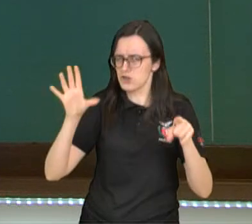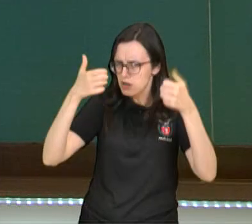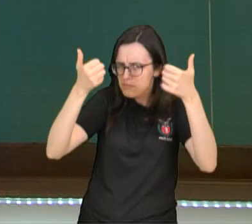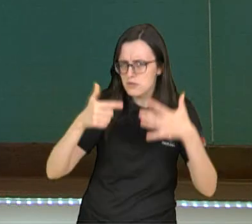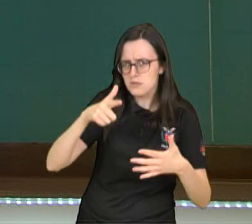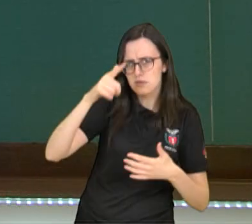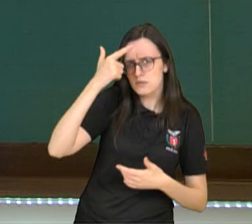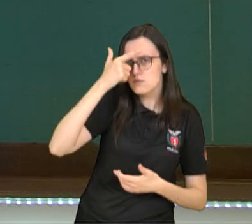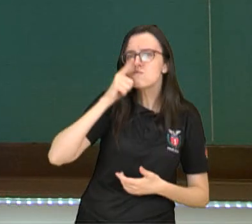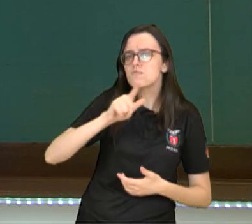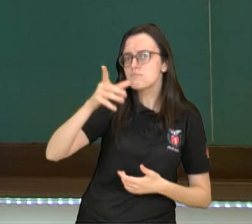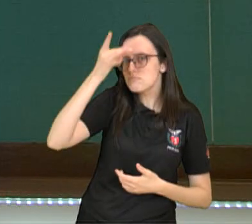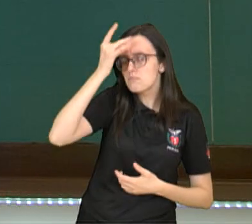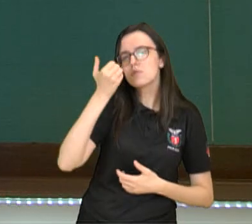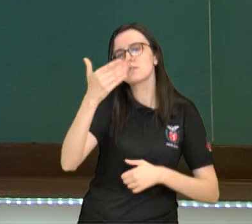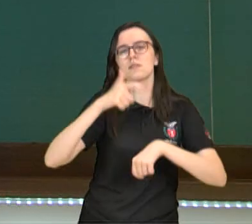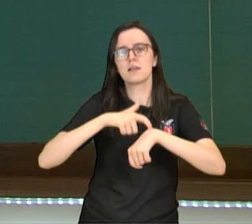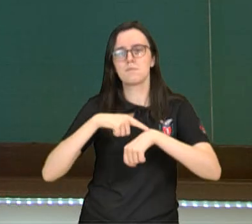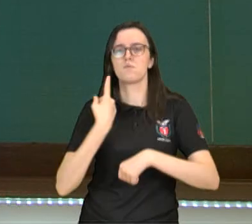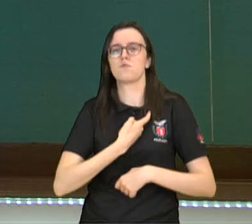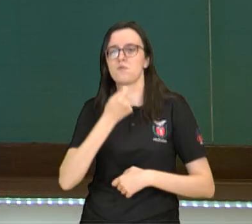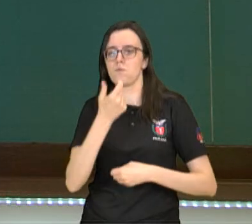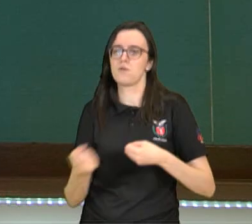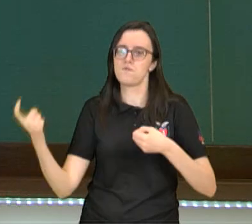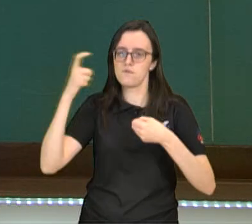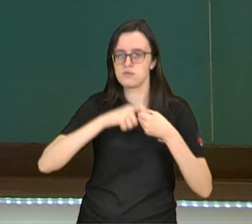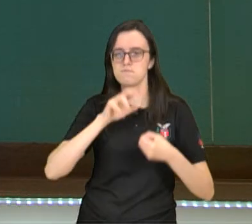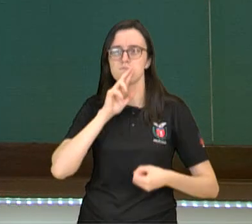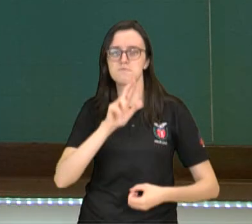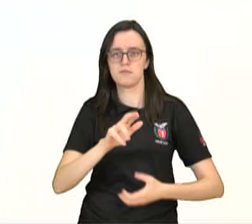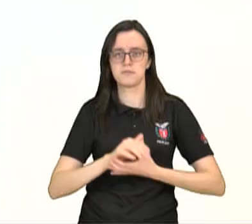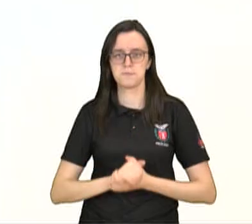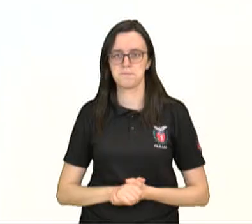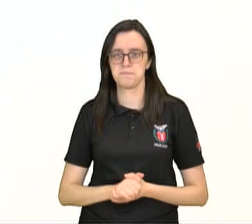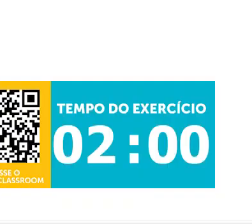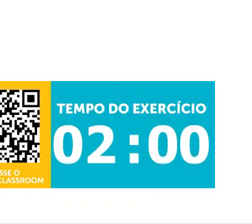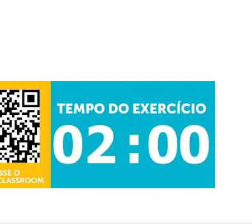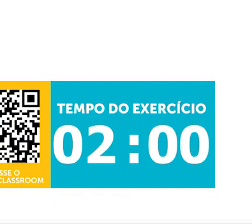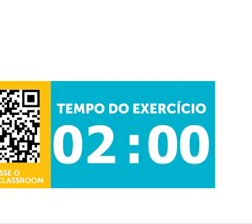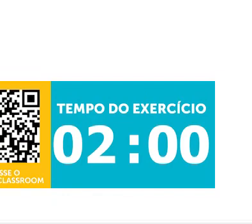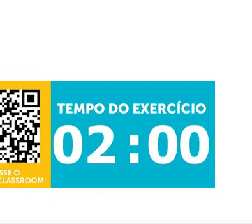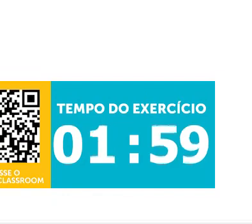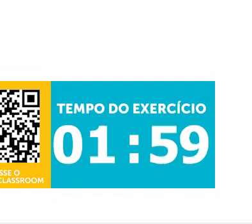conversas? A prof vai dar um tempinho para vocês e daqui a pouco nós voltamos com a resposta.